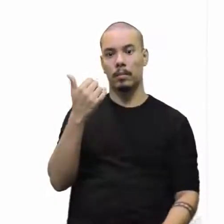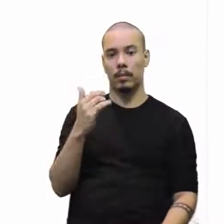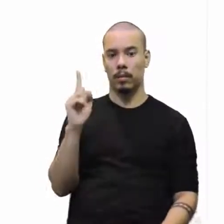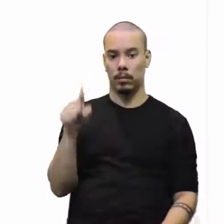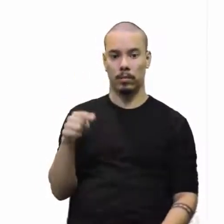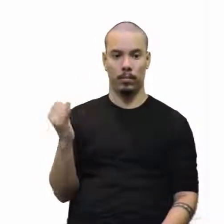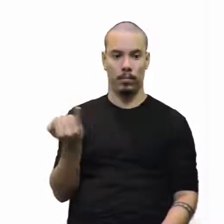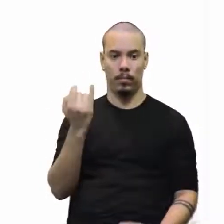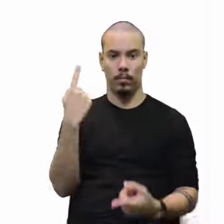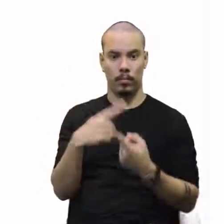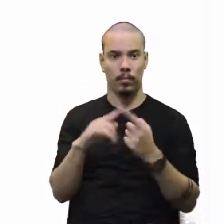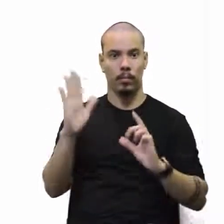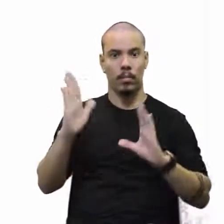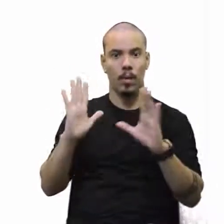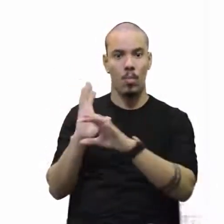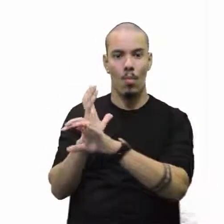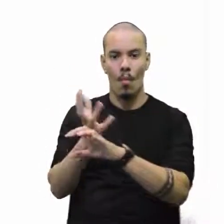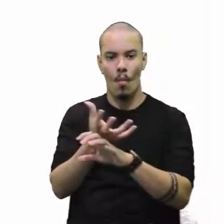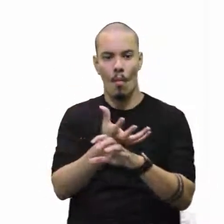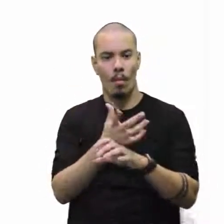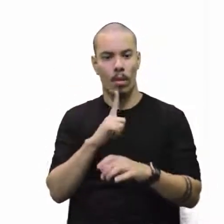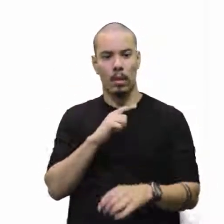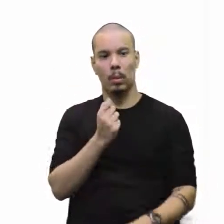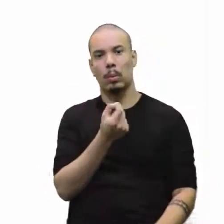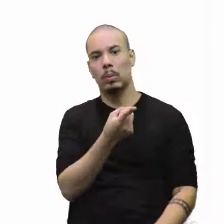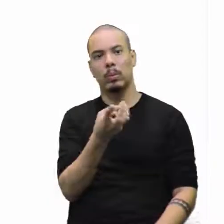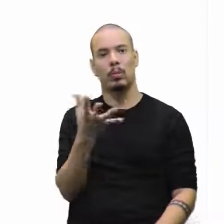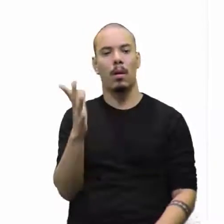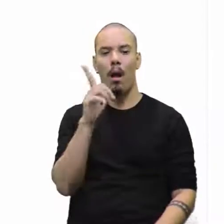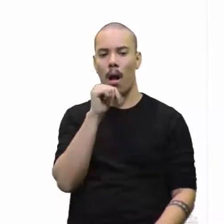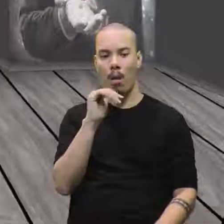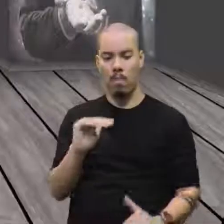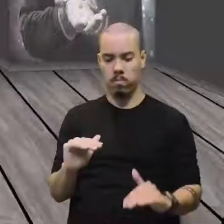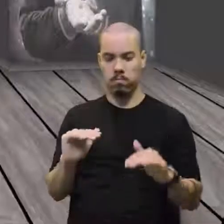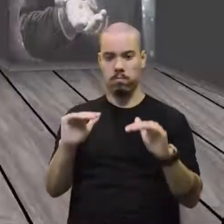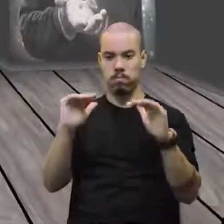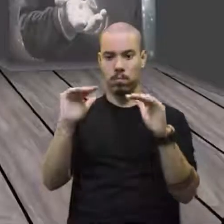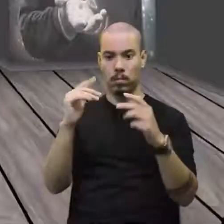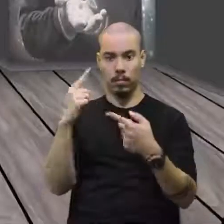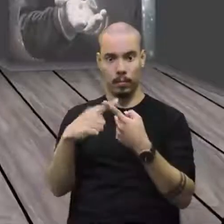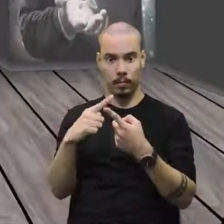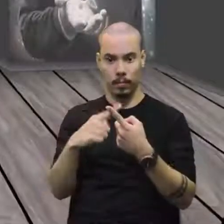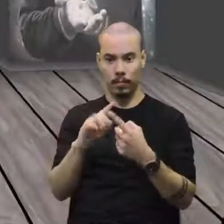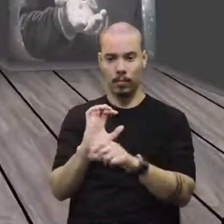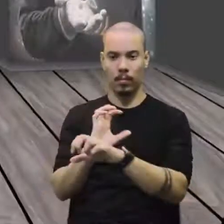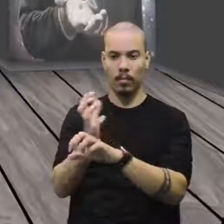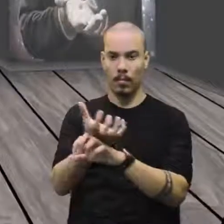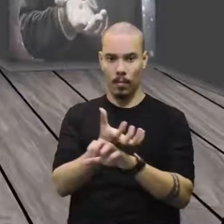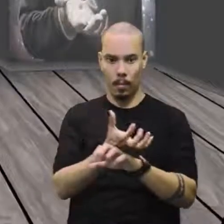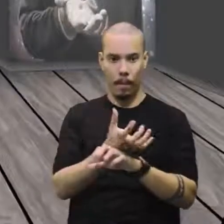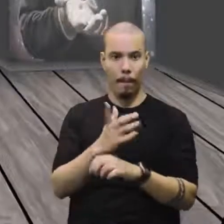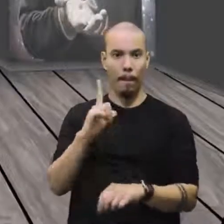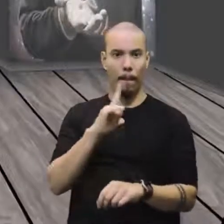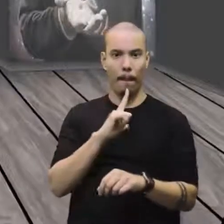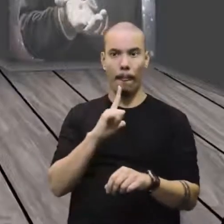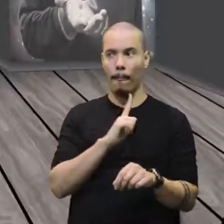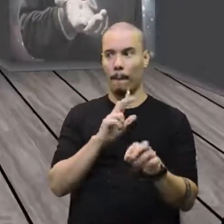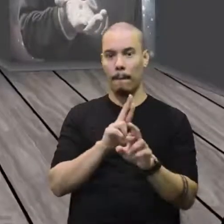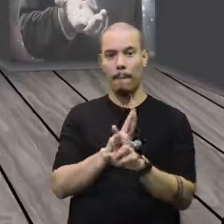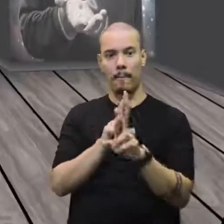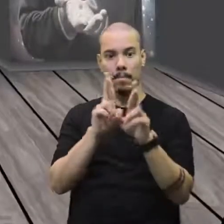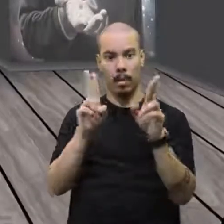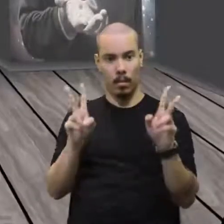Porque na época da seca ou da chuva tem que ter uma quantidade de água guardada para a seca, que na época da seca aqui nós temos uma diferença